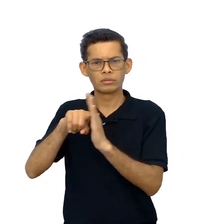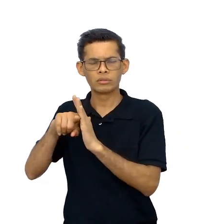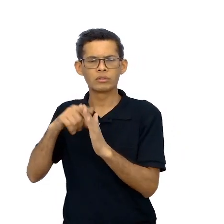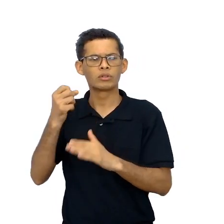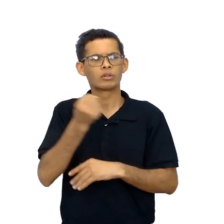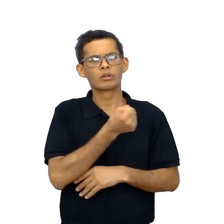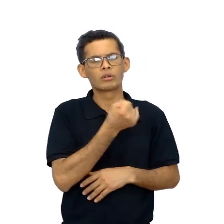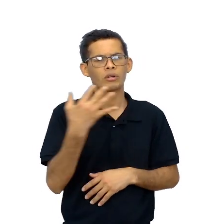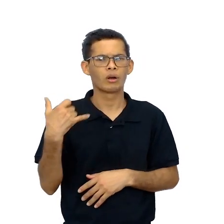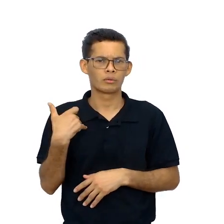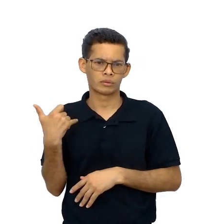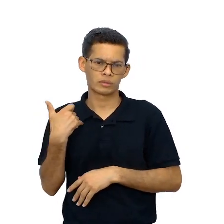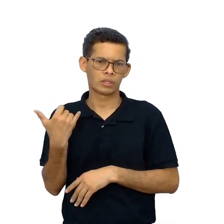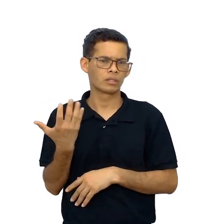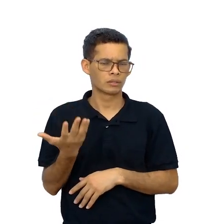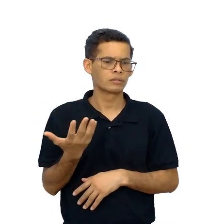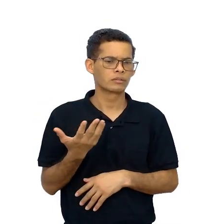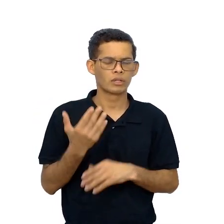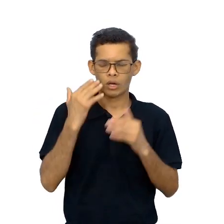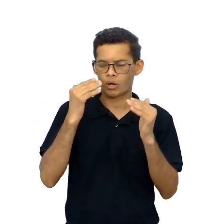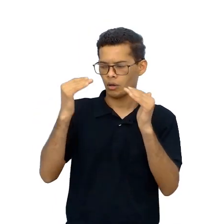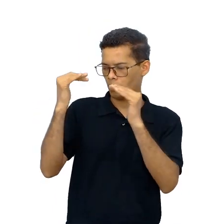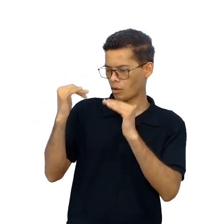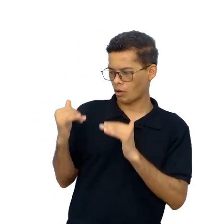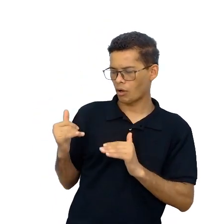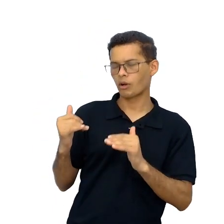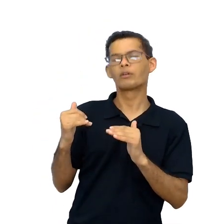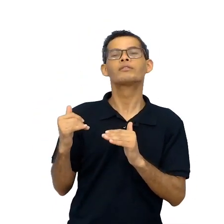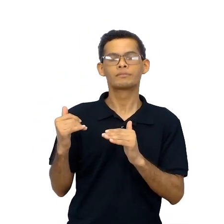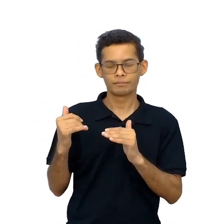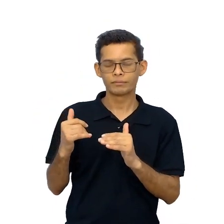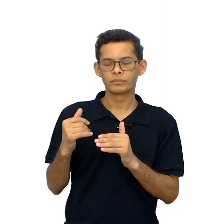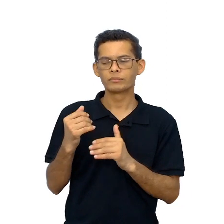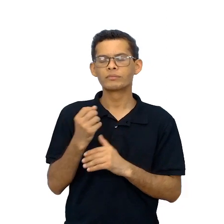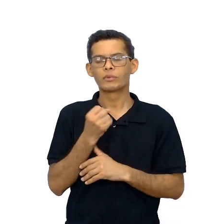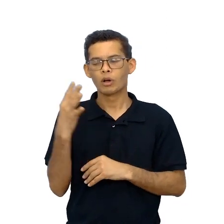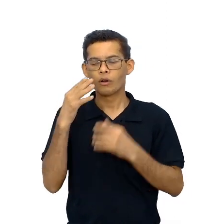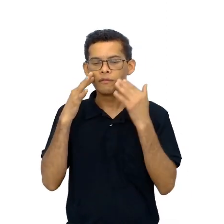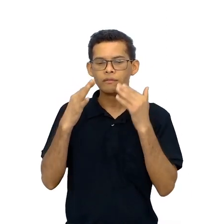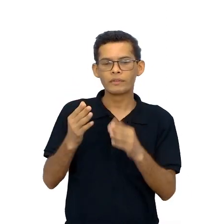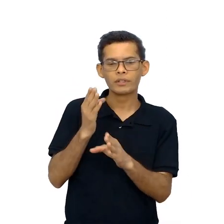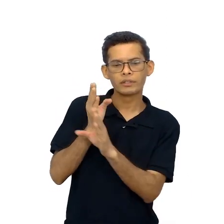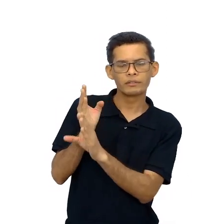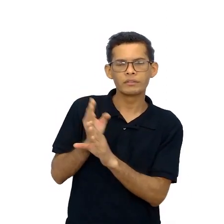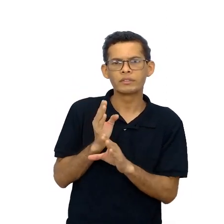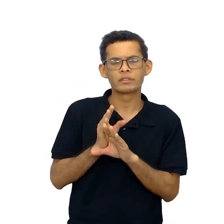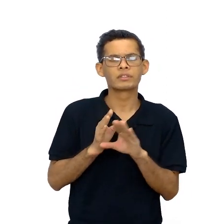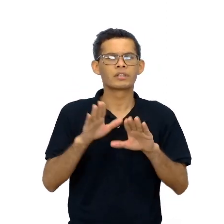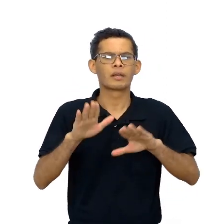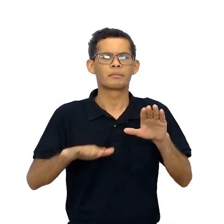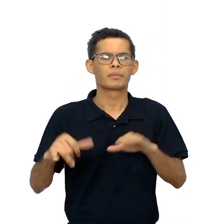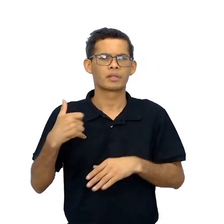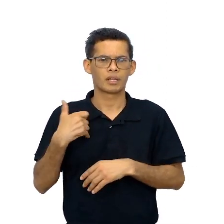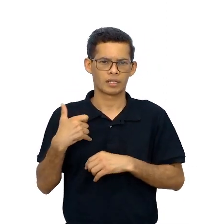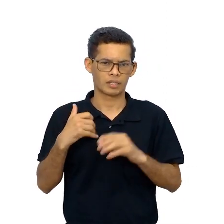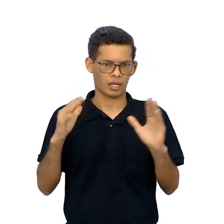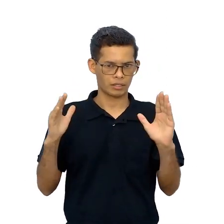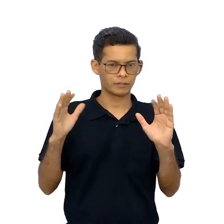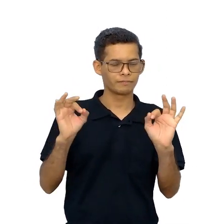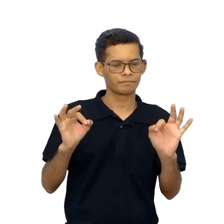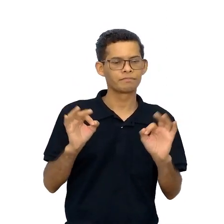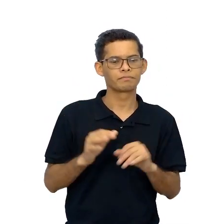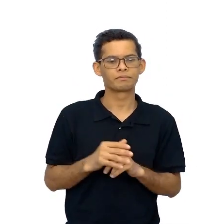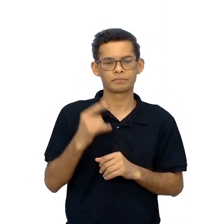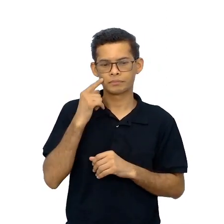clientes. Observe no gráfico abaixo os dados desse levantamento categorizados por faixa etária. De acordo, a